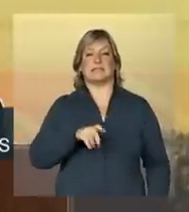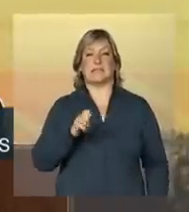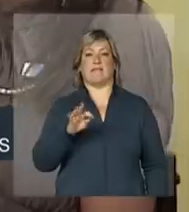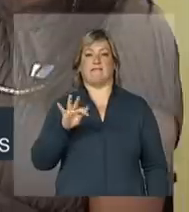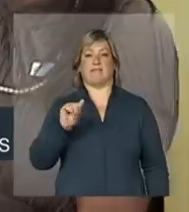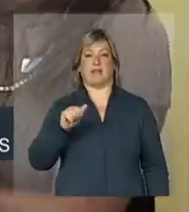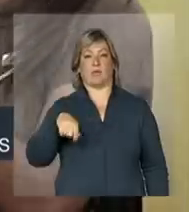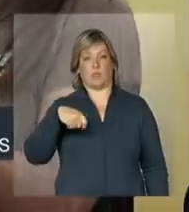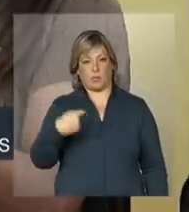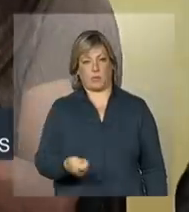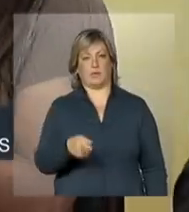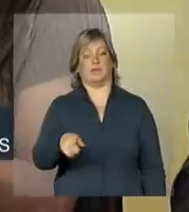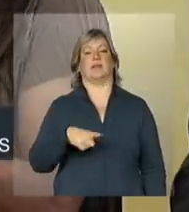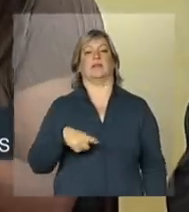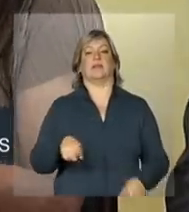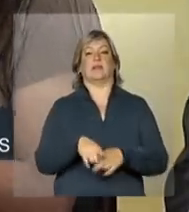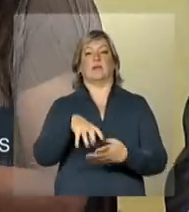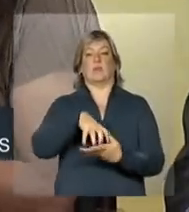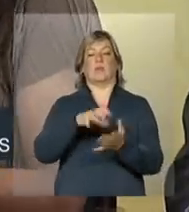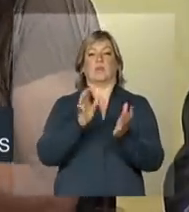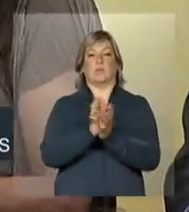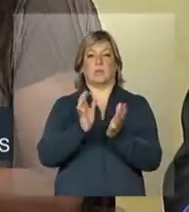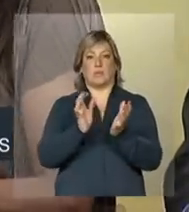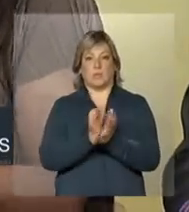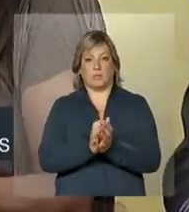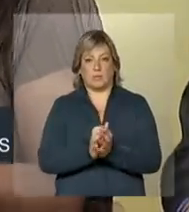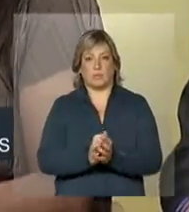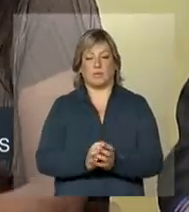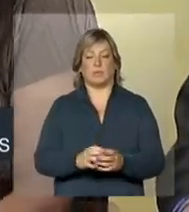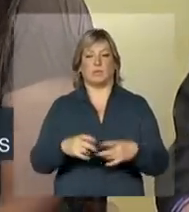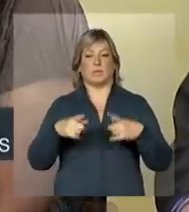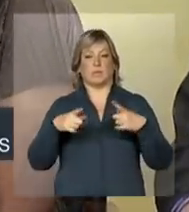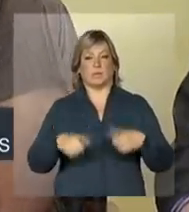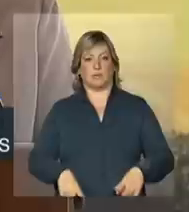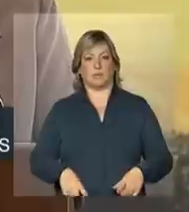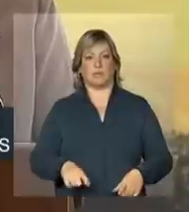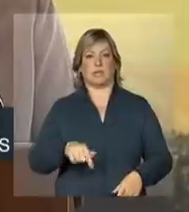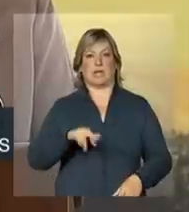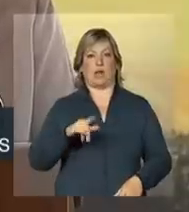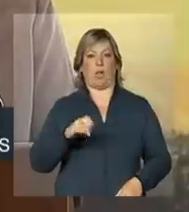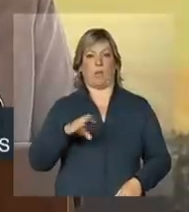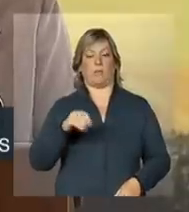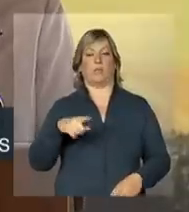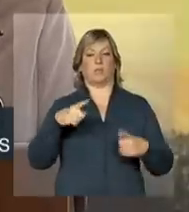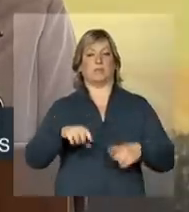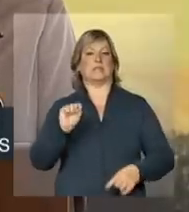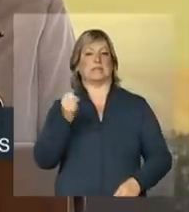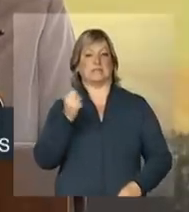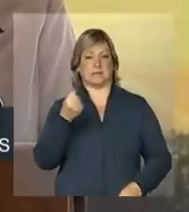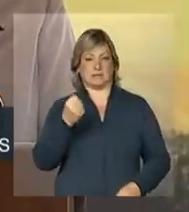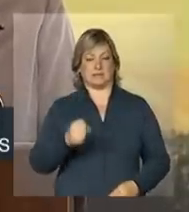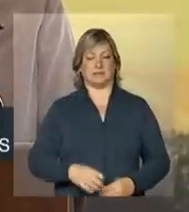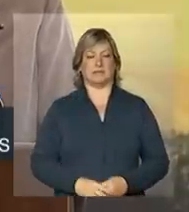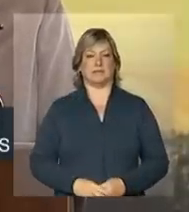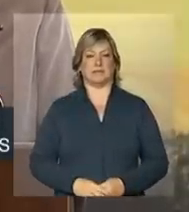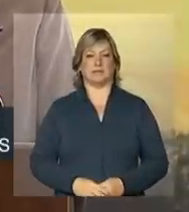guia da comunidade quilombola da Serra da guia do estado do de Sergipe por intermédio